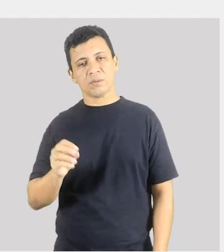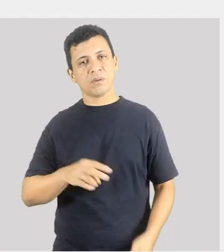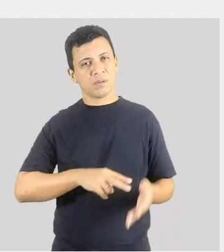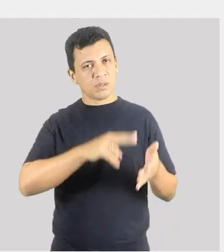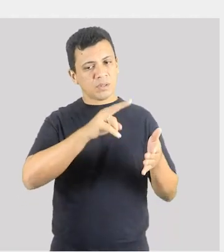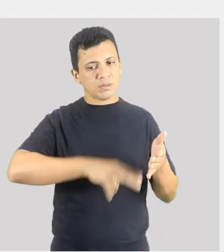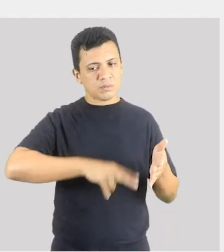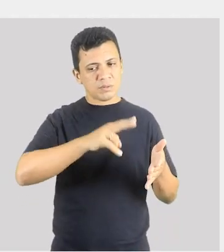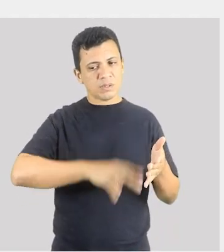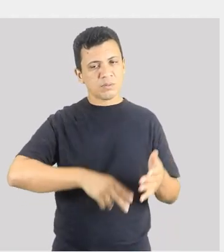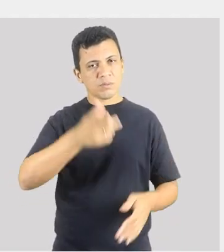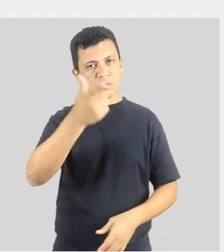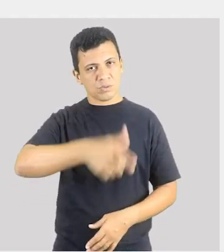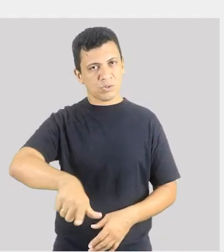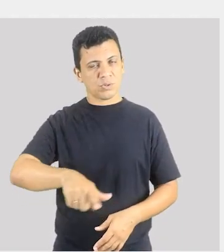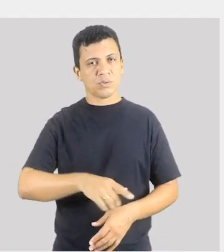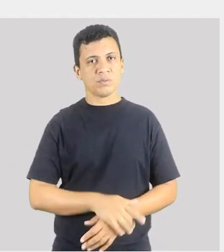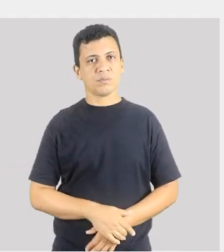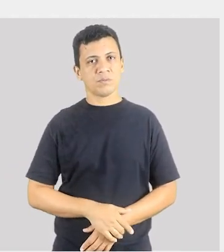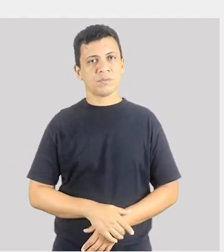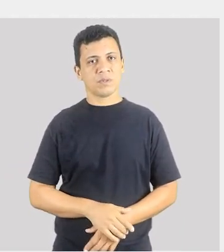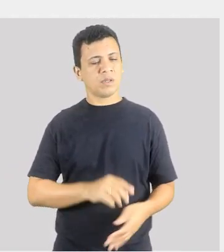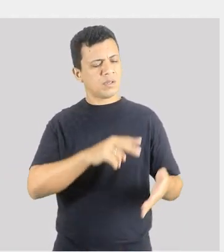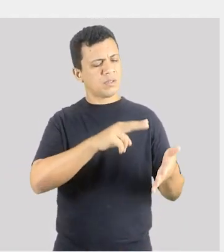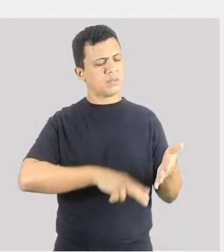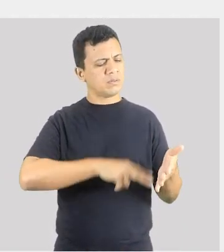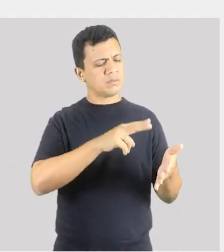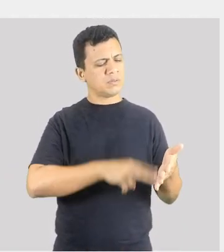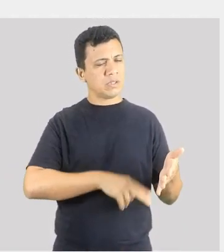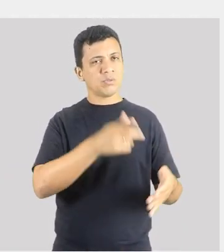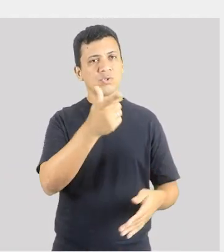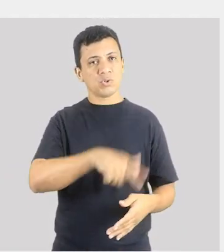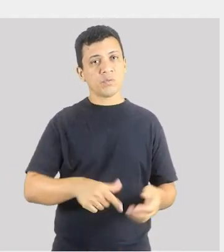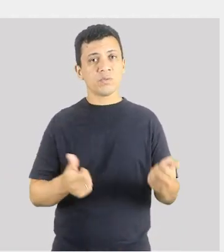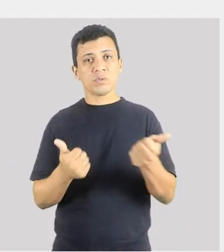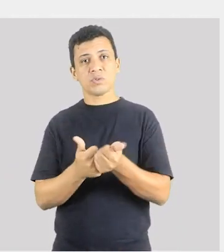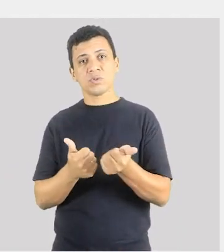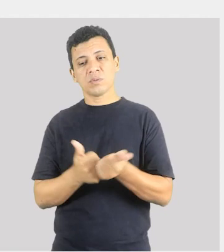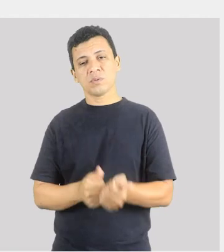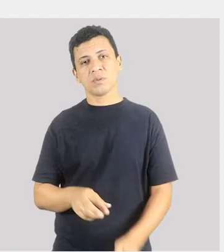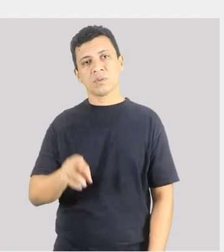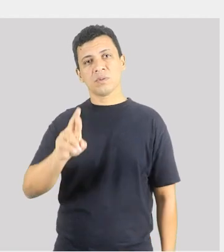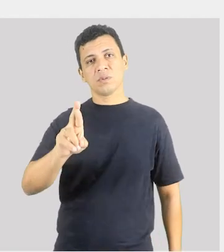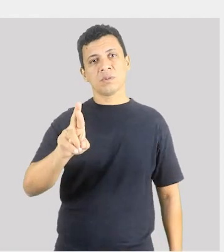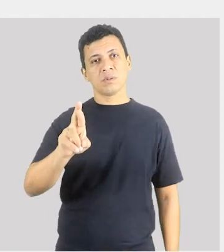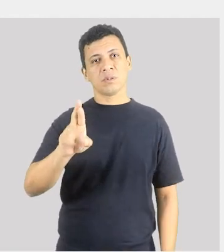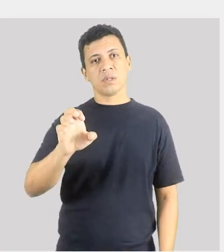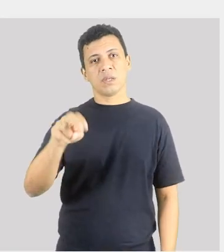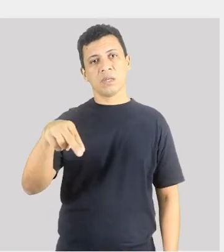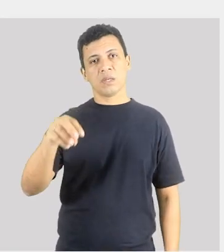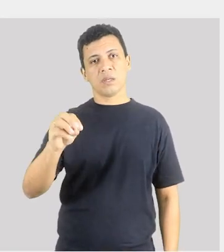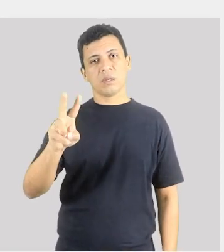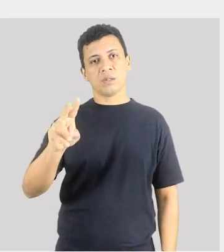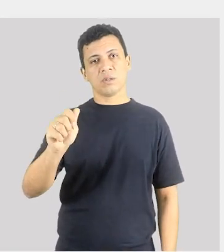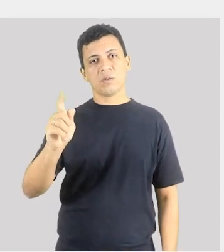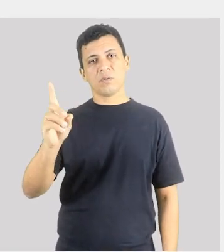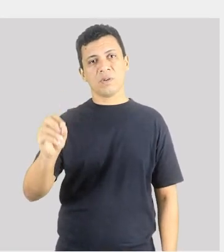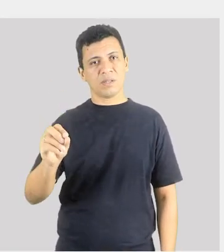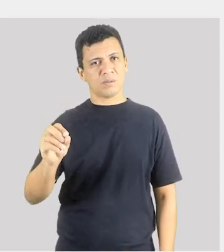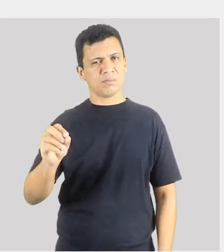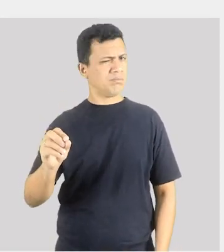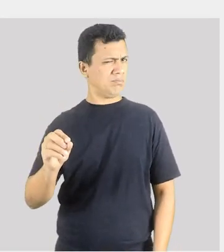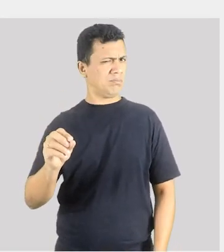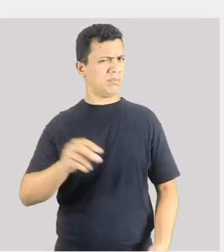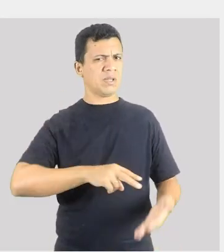lido de novo olha sendo lido de novo ele substituiu por renovado Olha só lido de